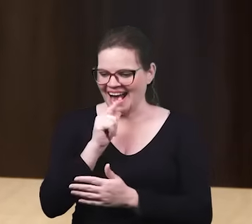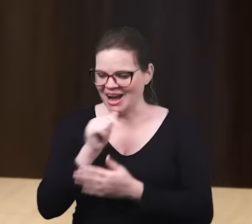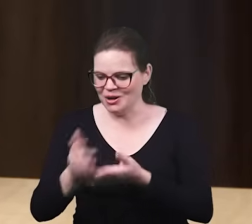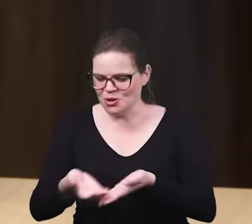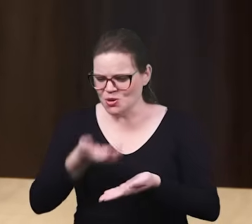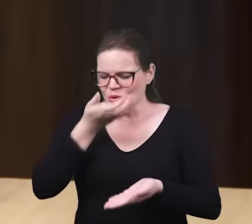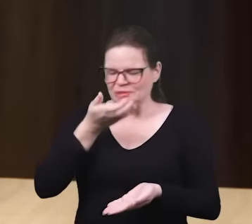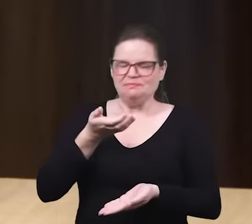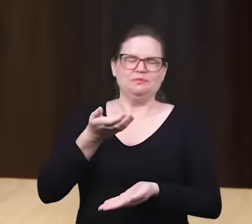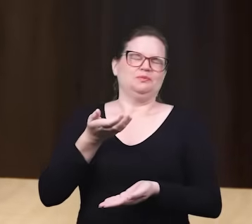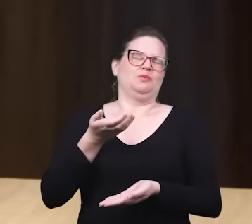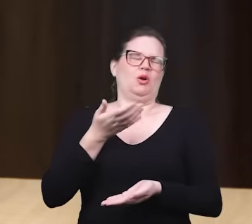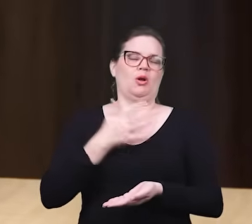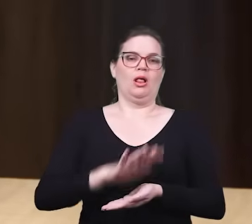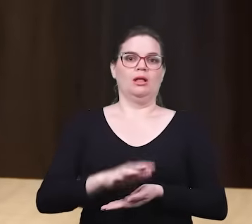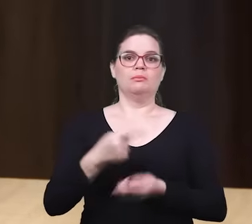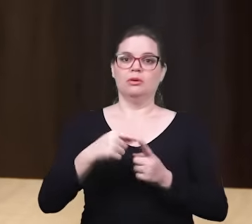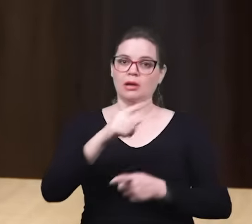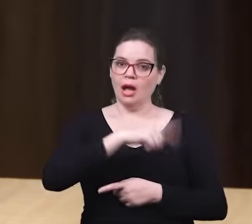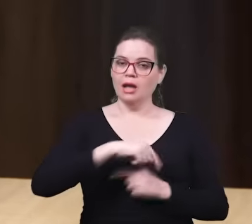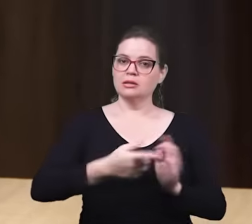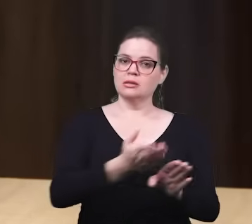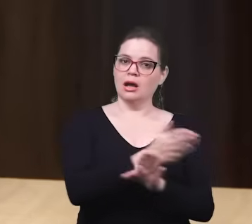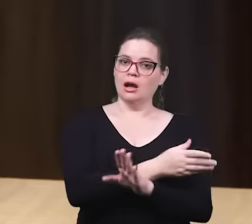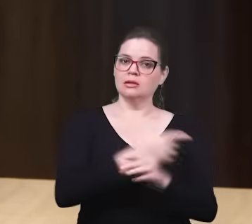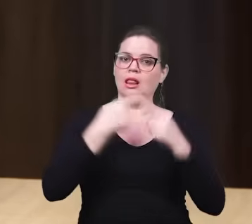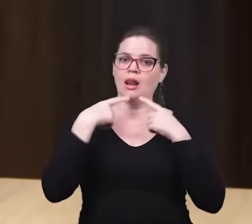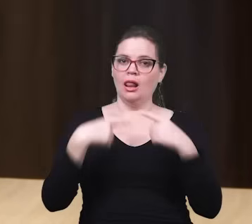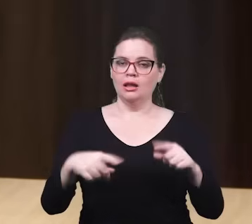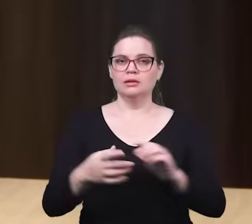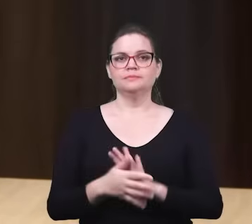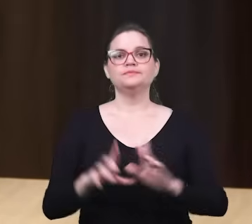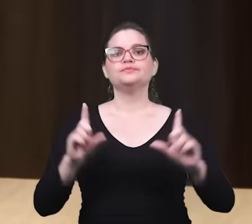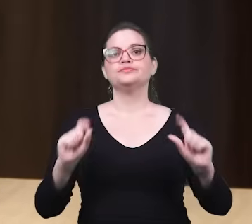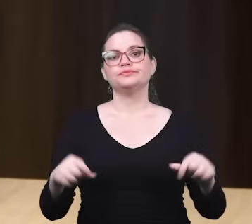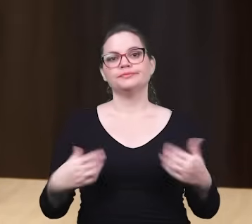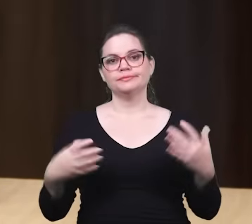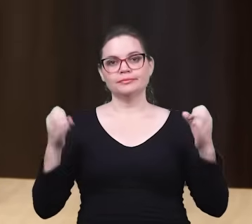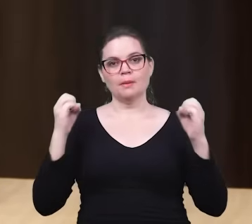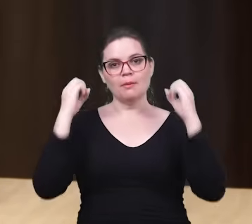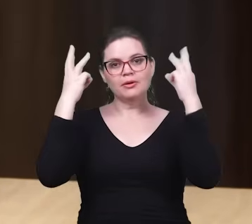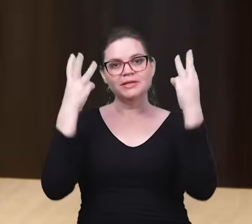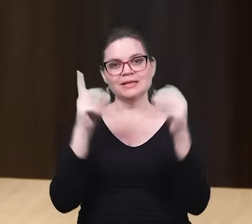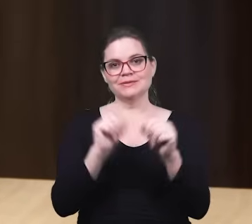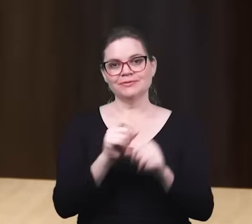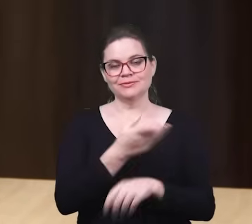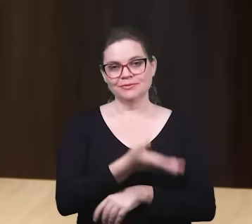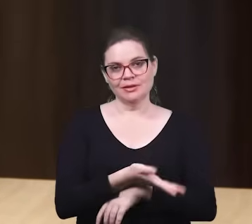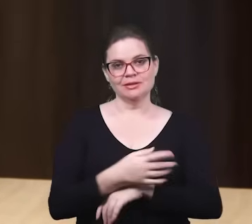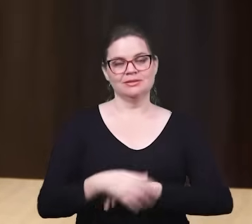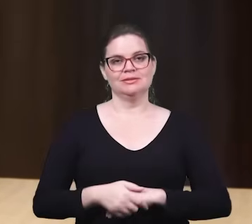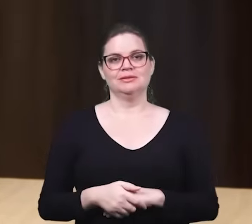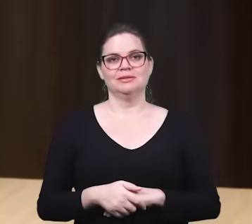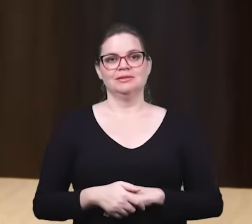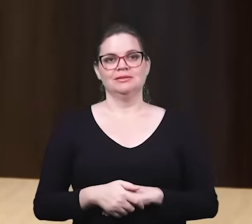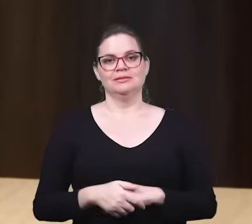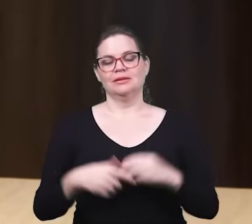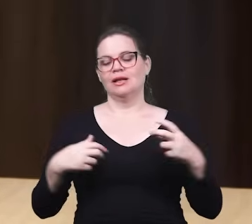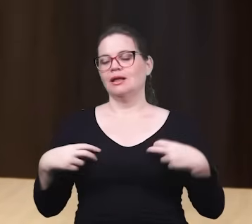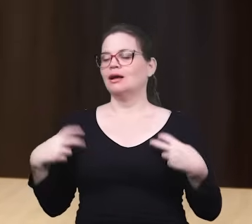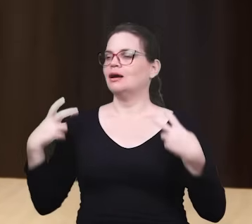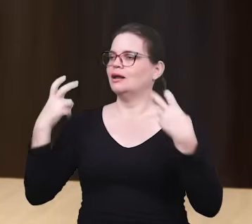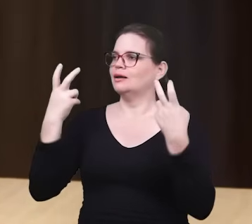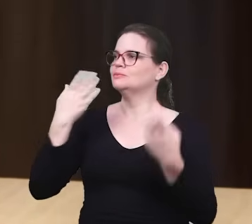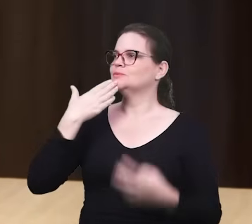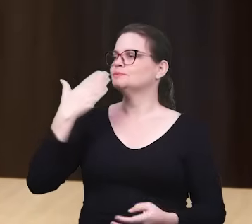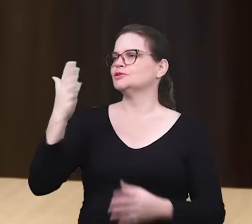estado de amargura da alma. E o que Moisés fez? Como bem falou aqui o pastor Leonardo,